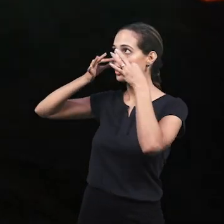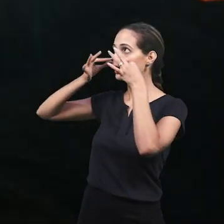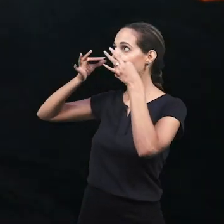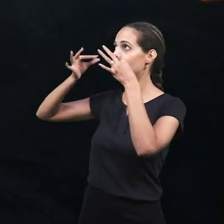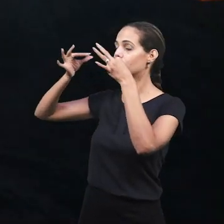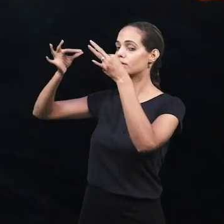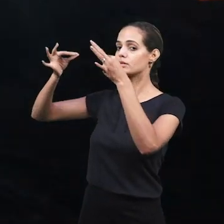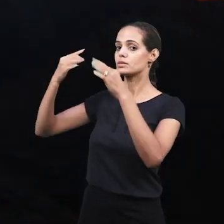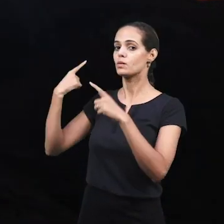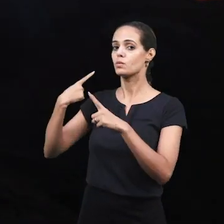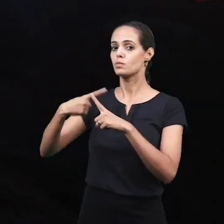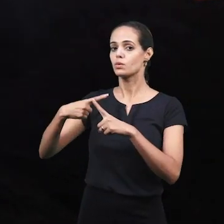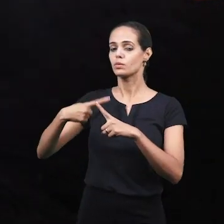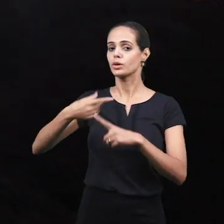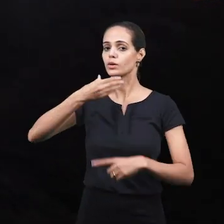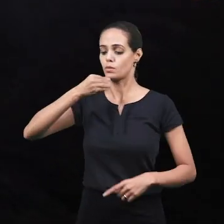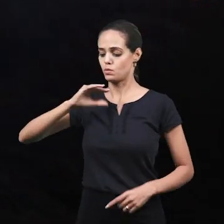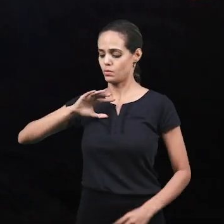proteção.